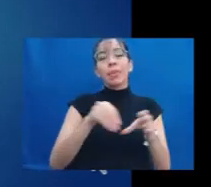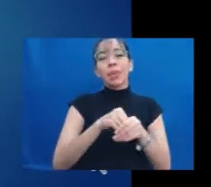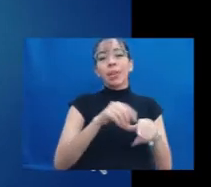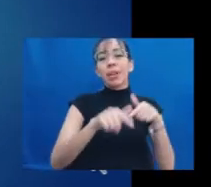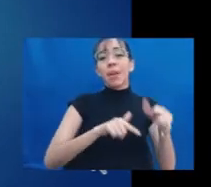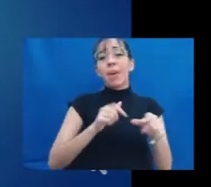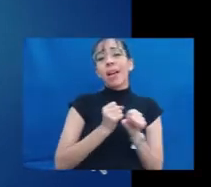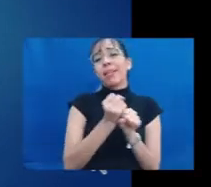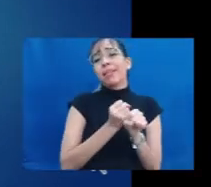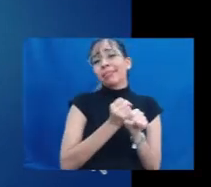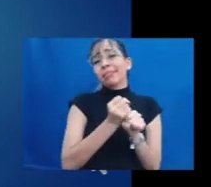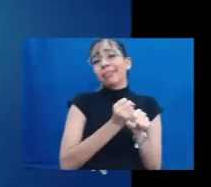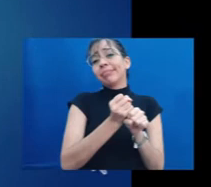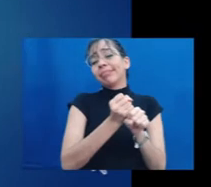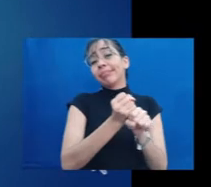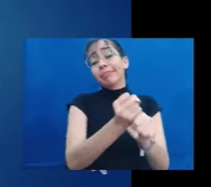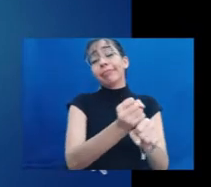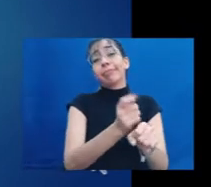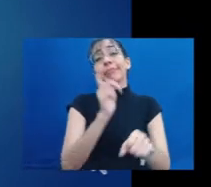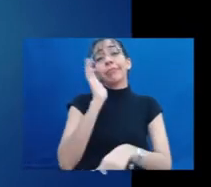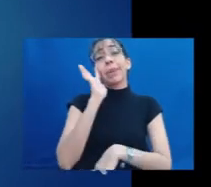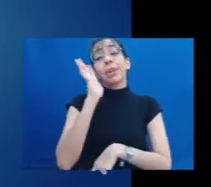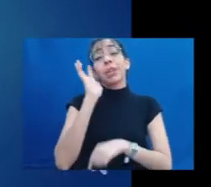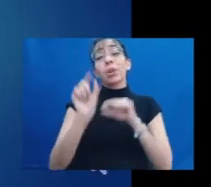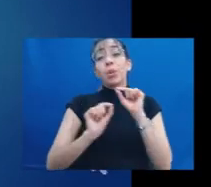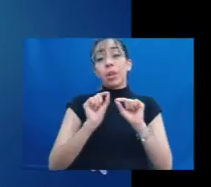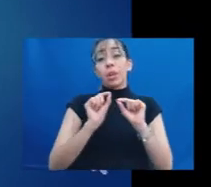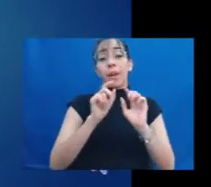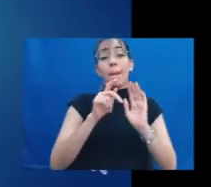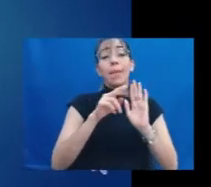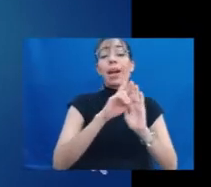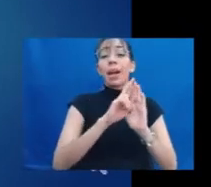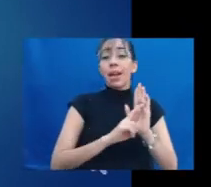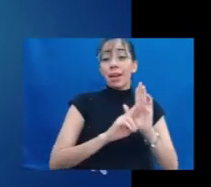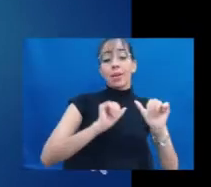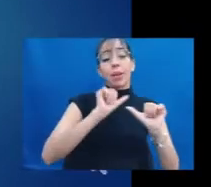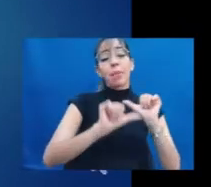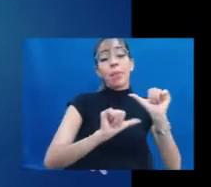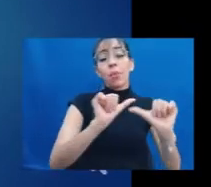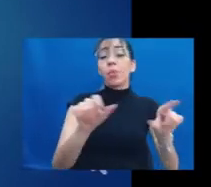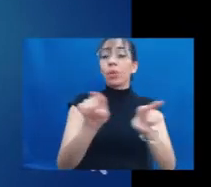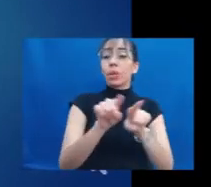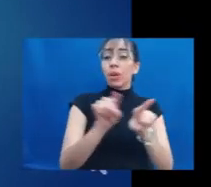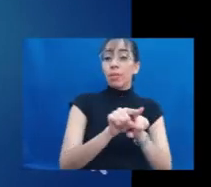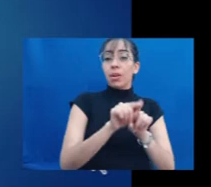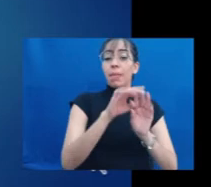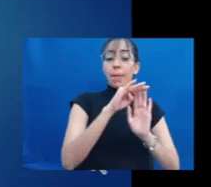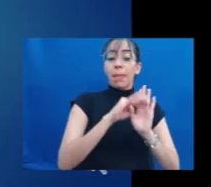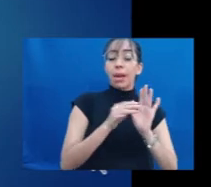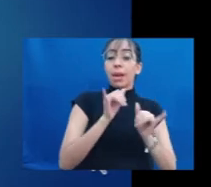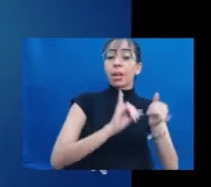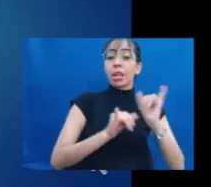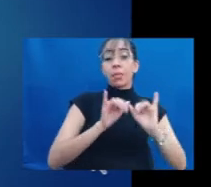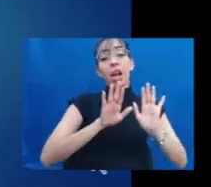ficam anos trabalhando no mesmo laboratório. Só que ao longo do tempo, os protocolos vão mudando, produtos químicos deixam de ser